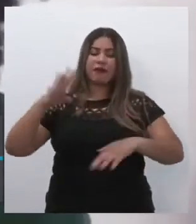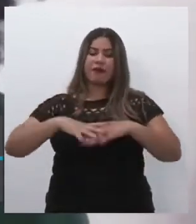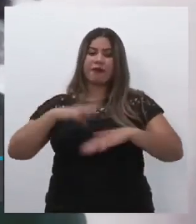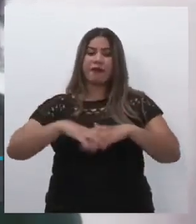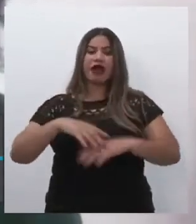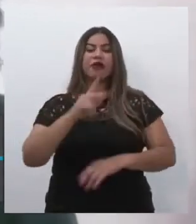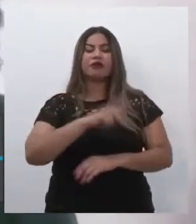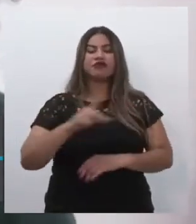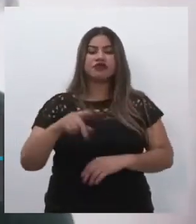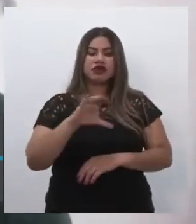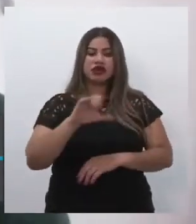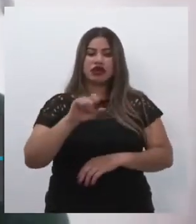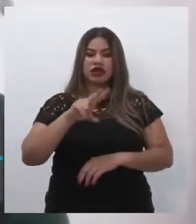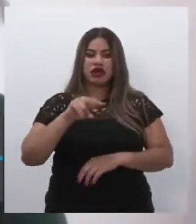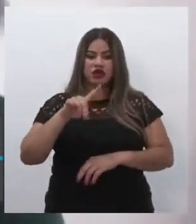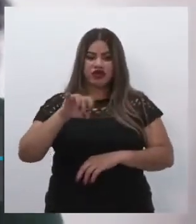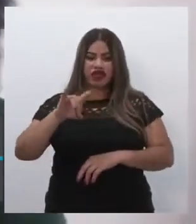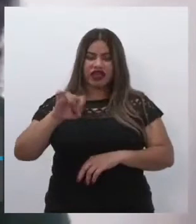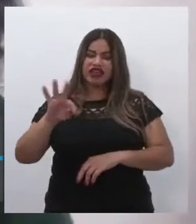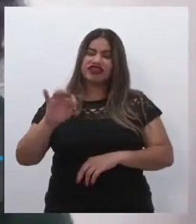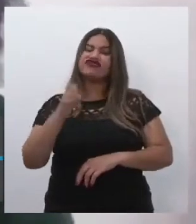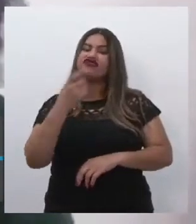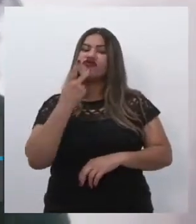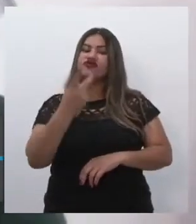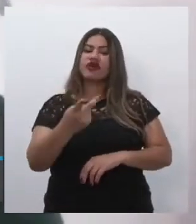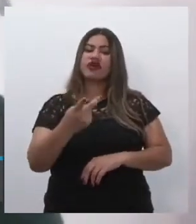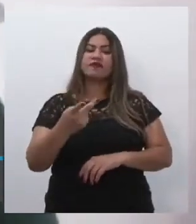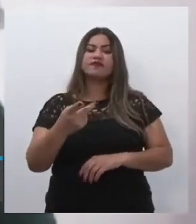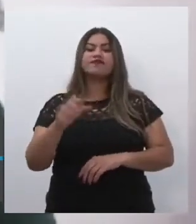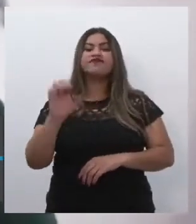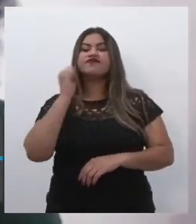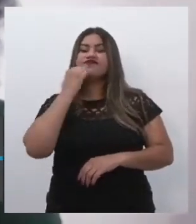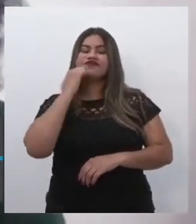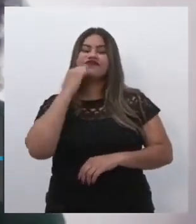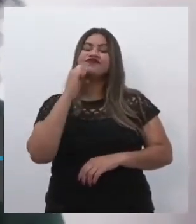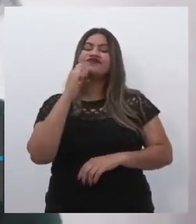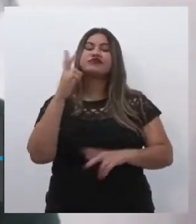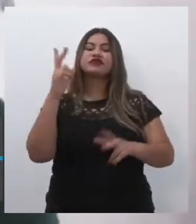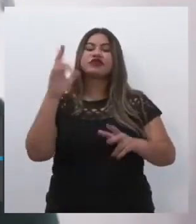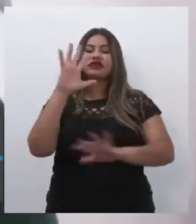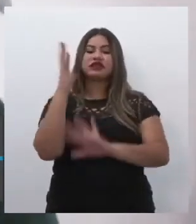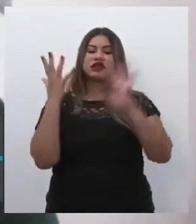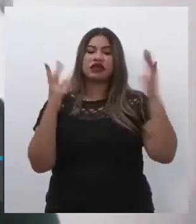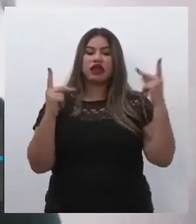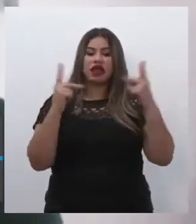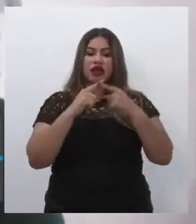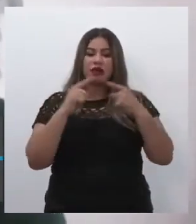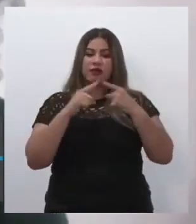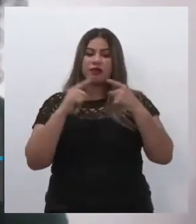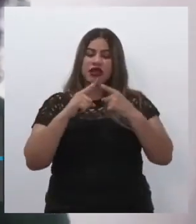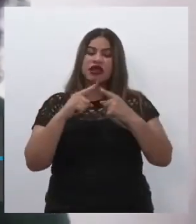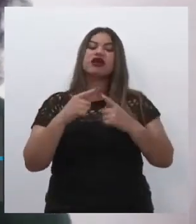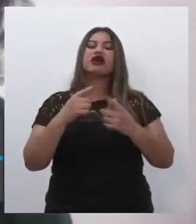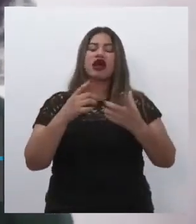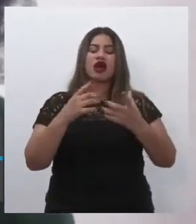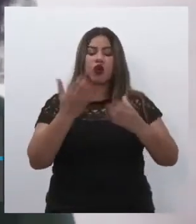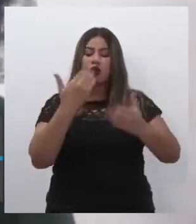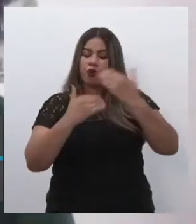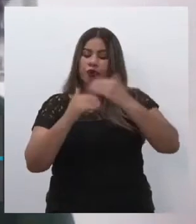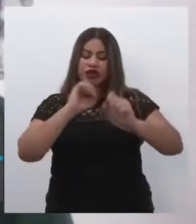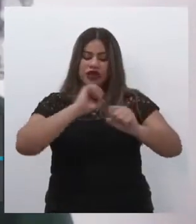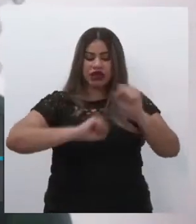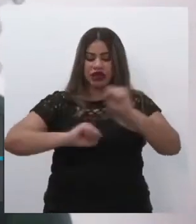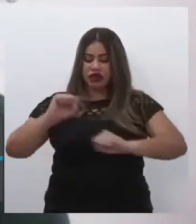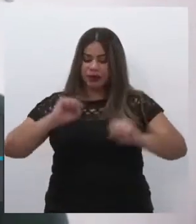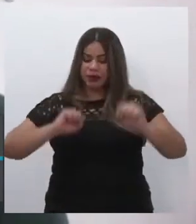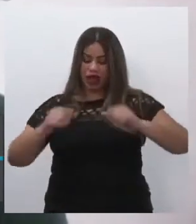professora Claudete, ela fala que em ciências da natureza, trabalhar sobre higiene dos alimentos, saúde do